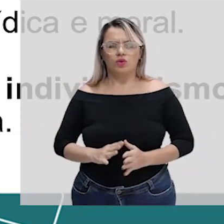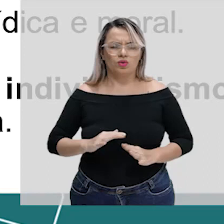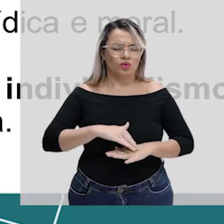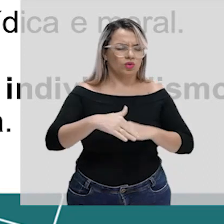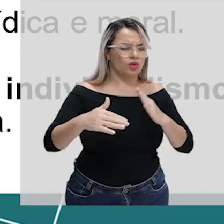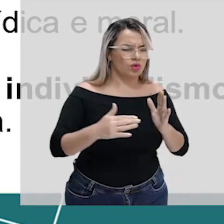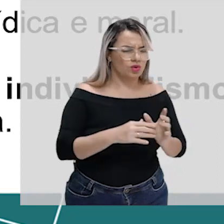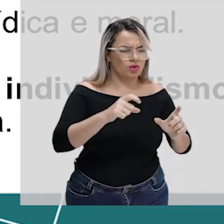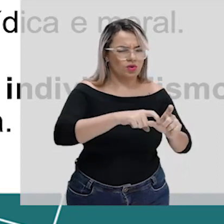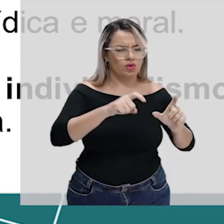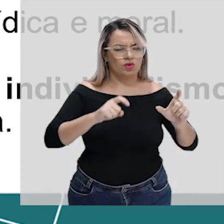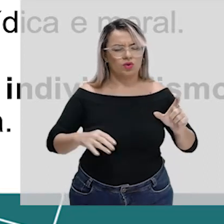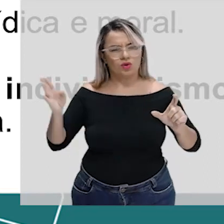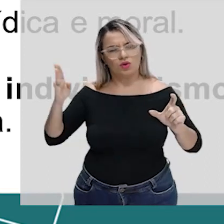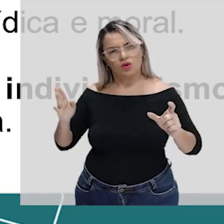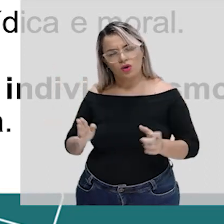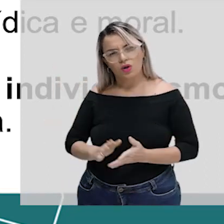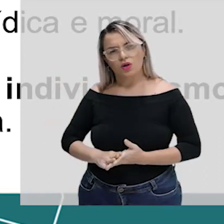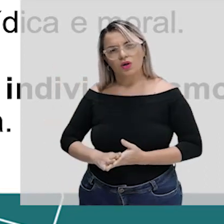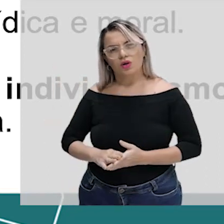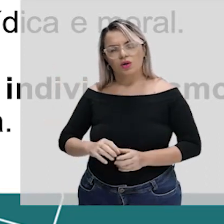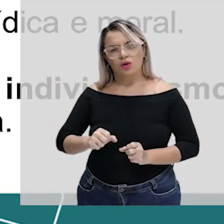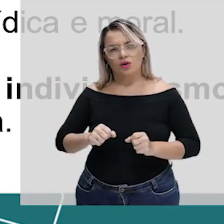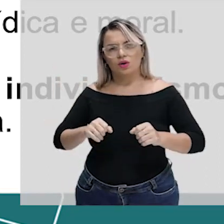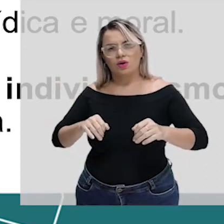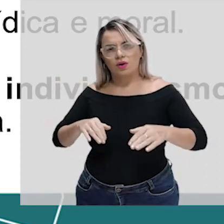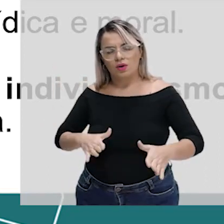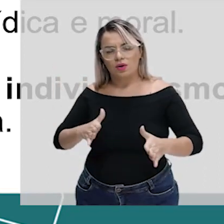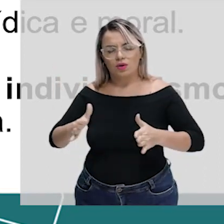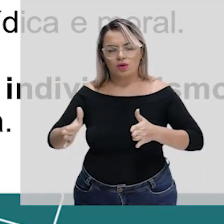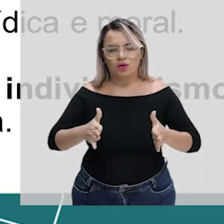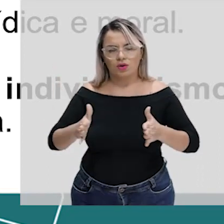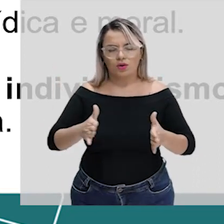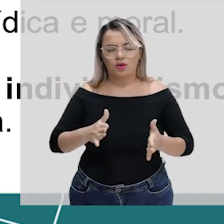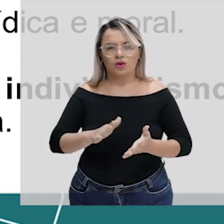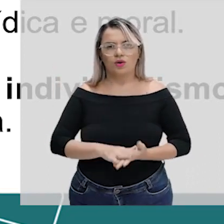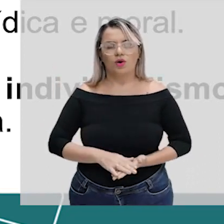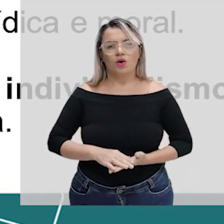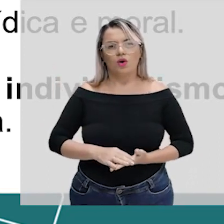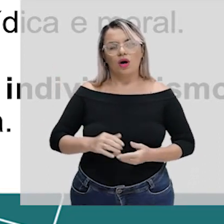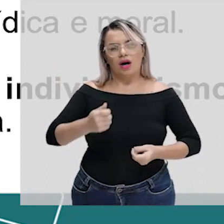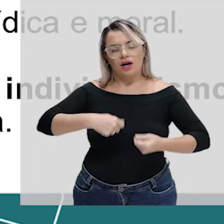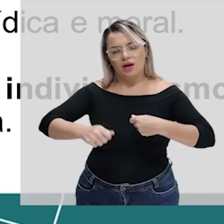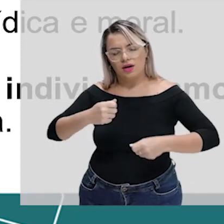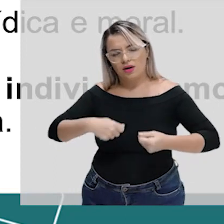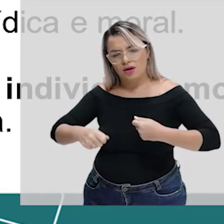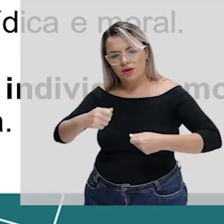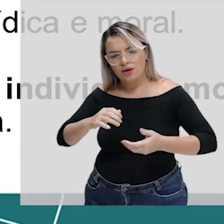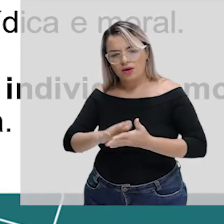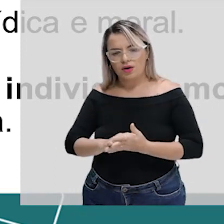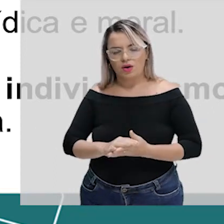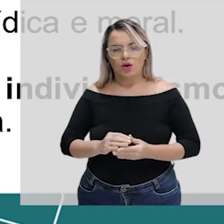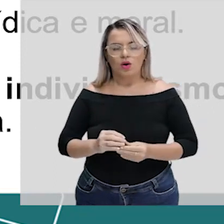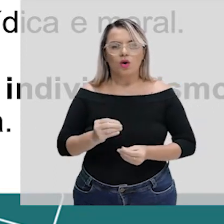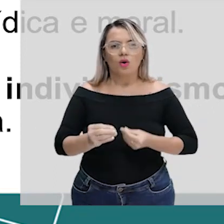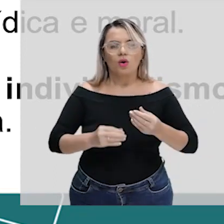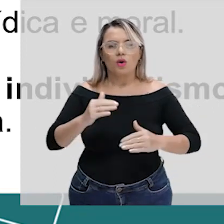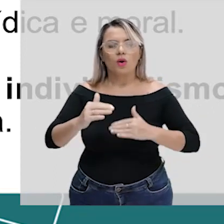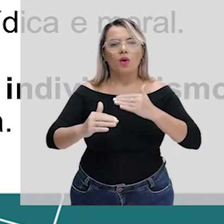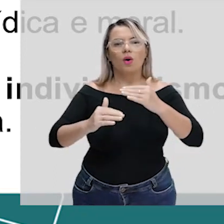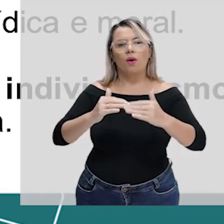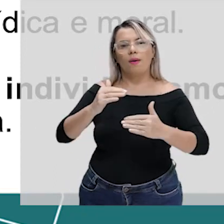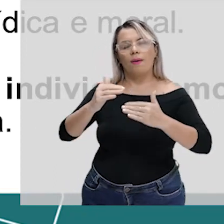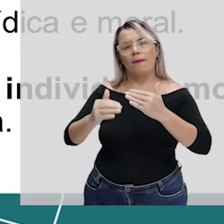período colonial, dos ciclos econômicos também, da formação do império no Brasil, né, da preocupação com estabelecer